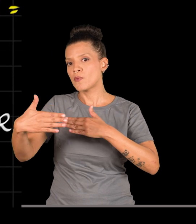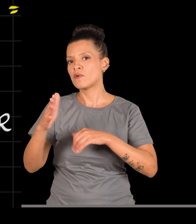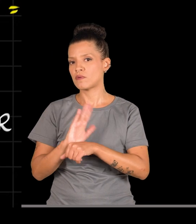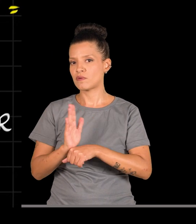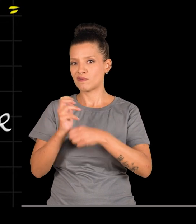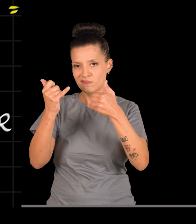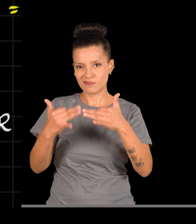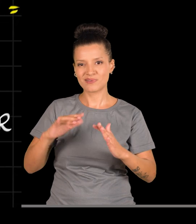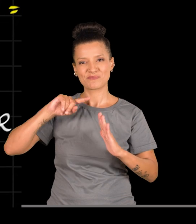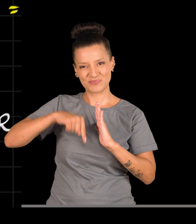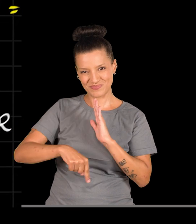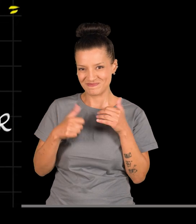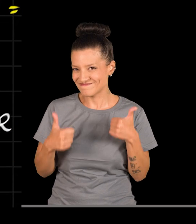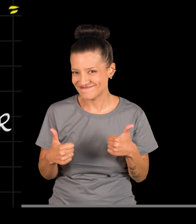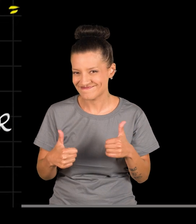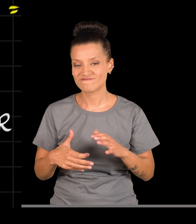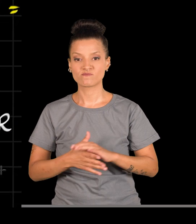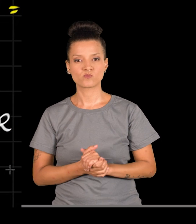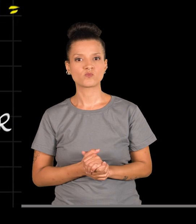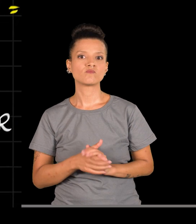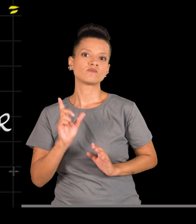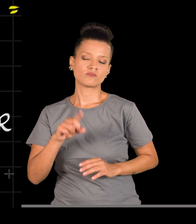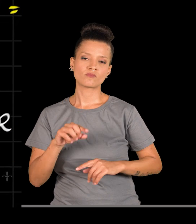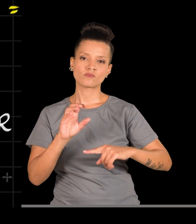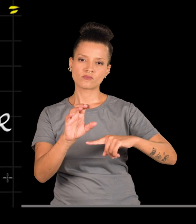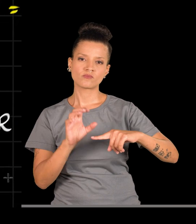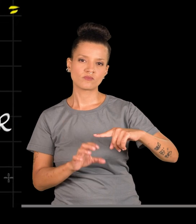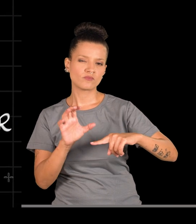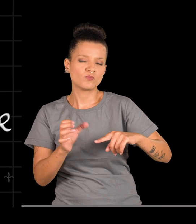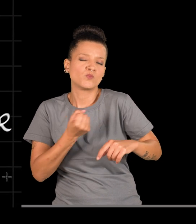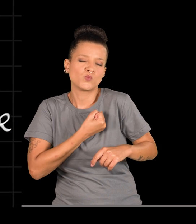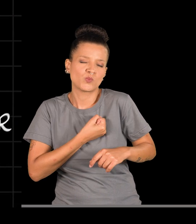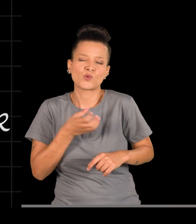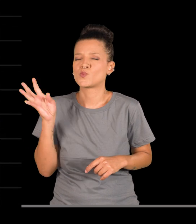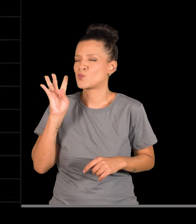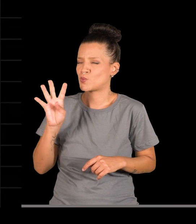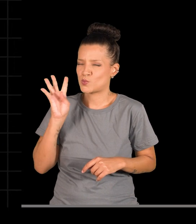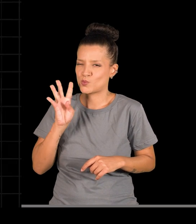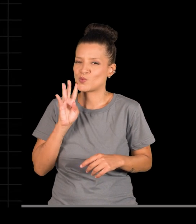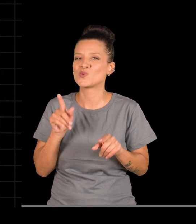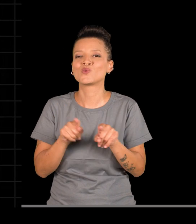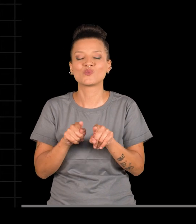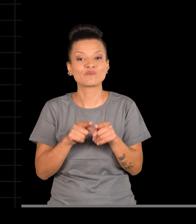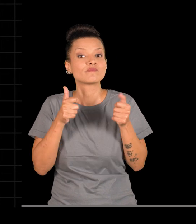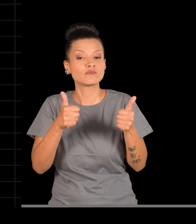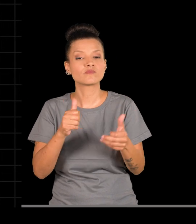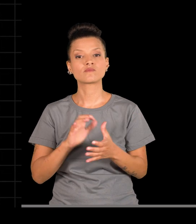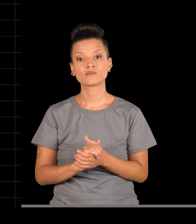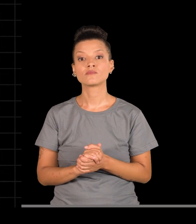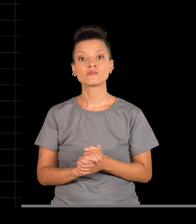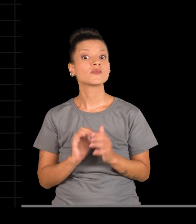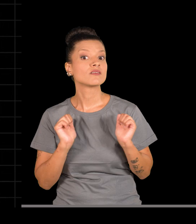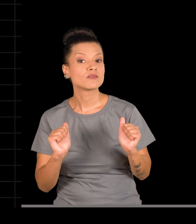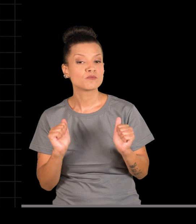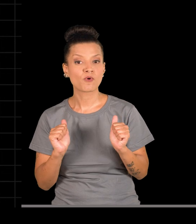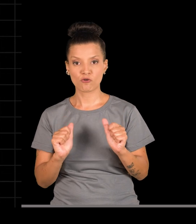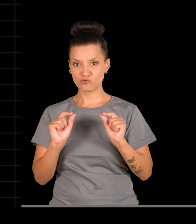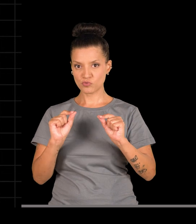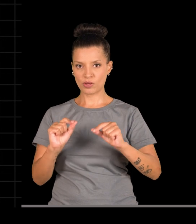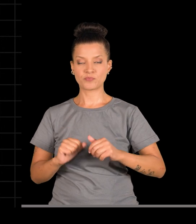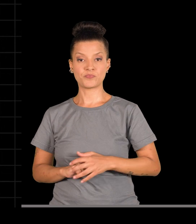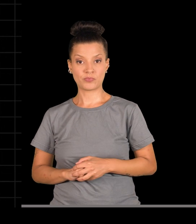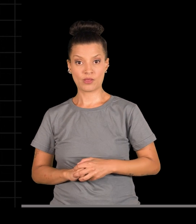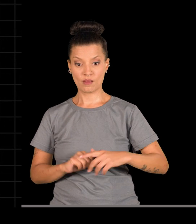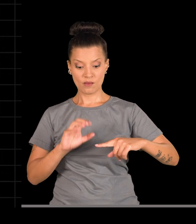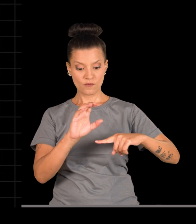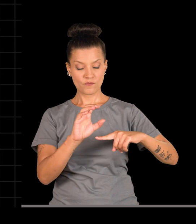vai ver isso em vídeos futuros aqui do Matemática Rio, do nosso curso de Matemática Básica. Beleza? Então a fração como número aí, bem legal também, né? Depois pode